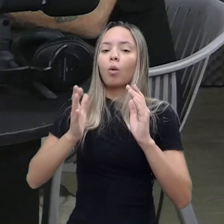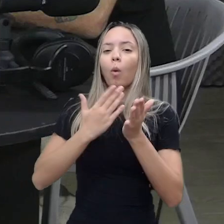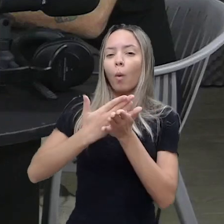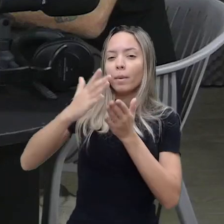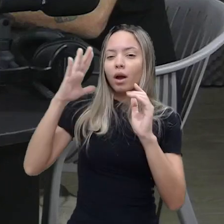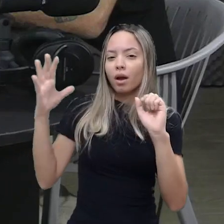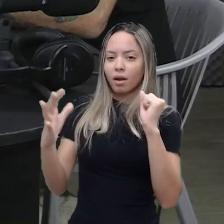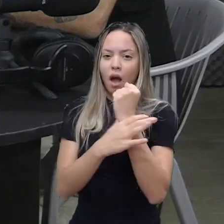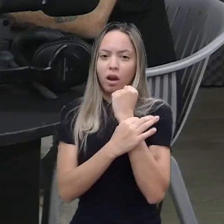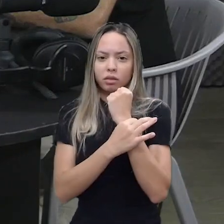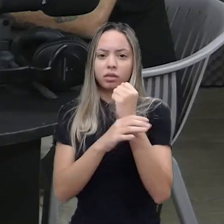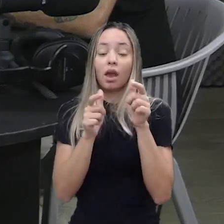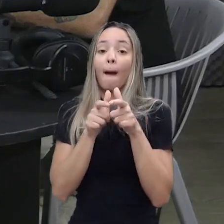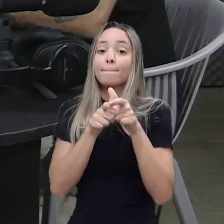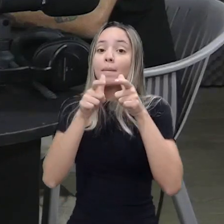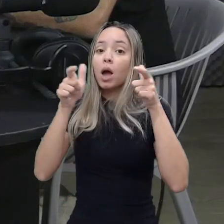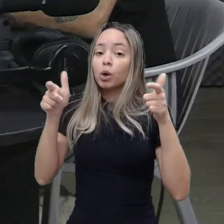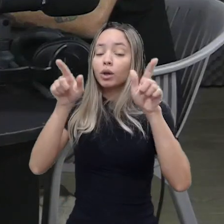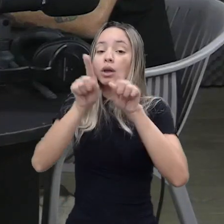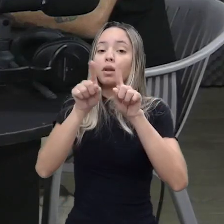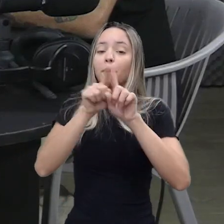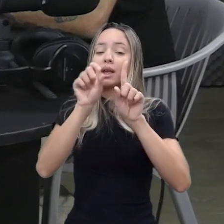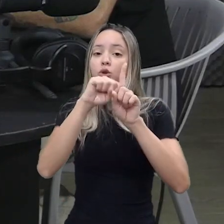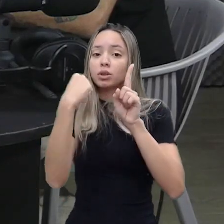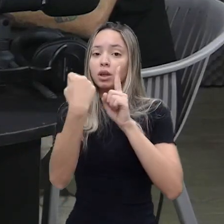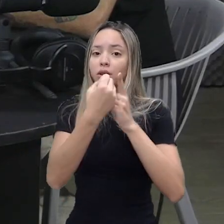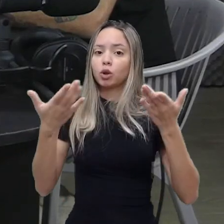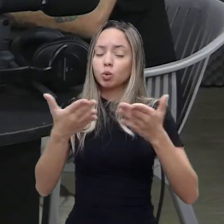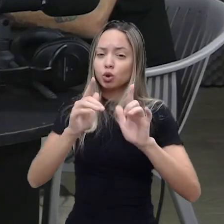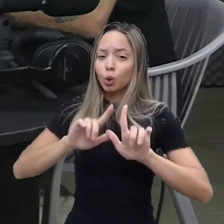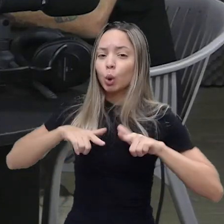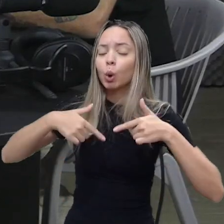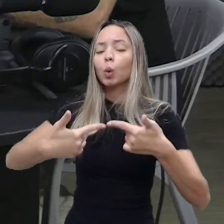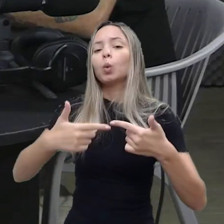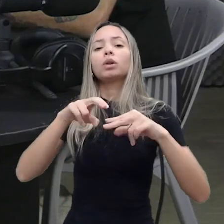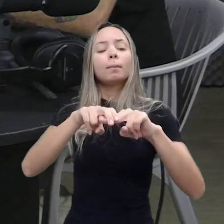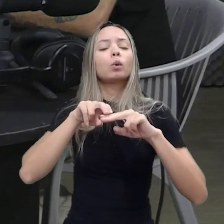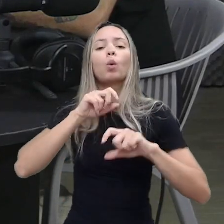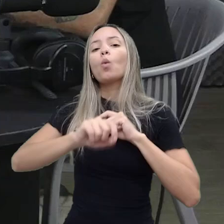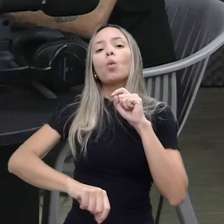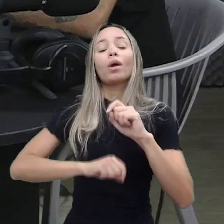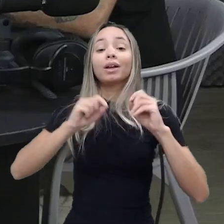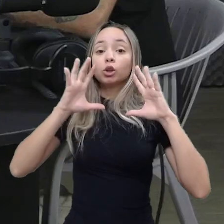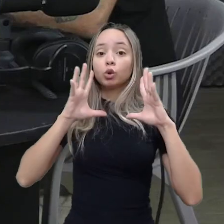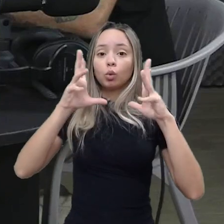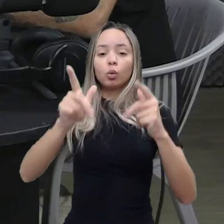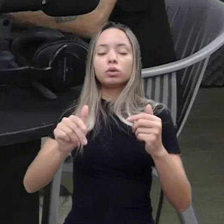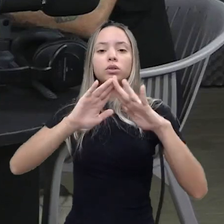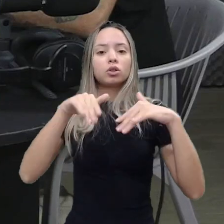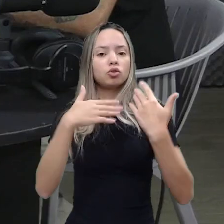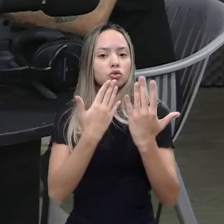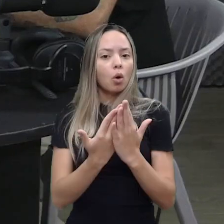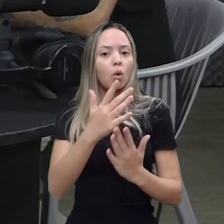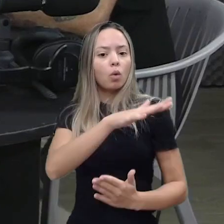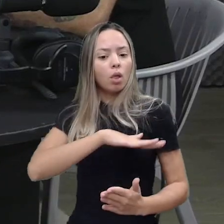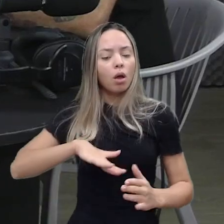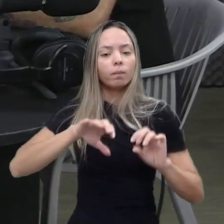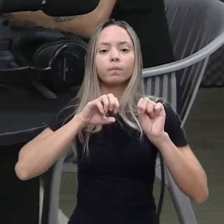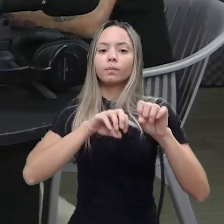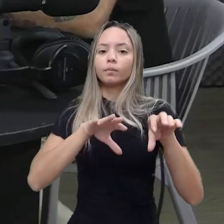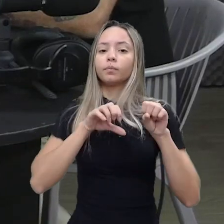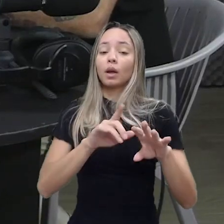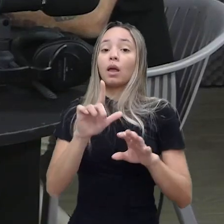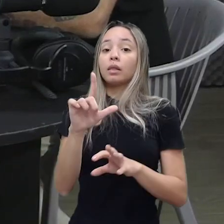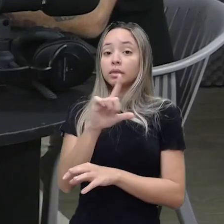né, e a briga da sociedade hoje é que justamente todos esses espaços educativos, né, eles